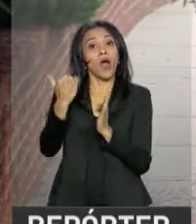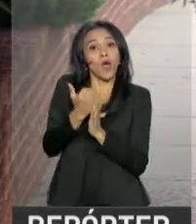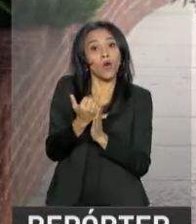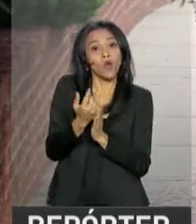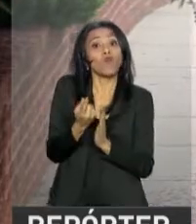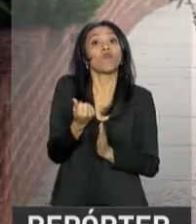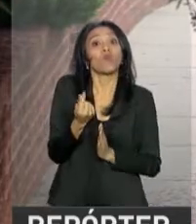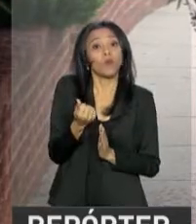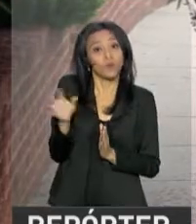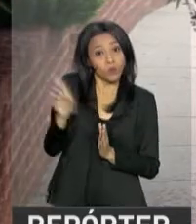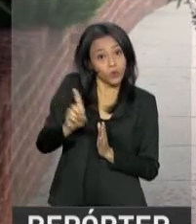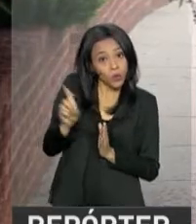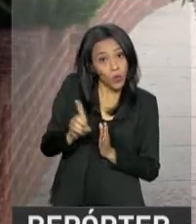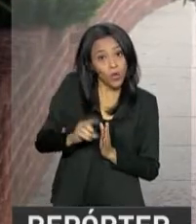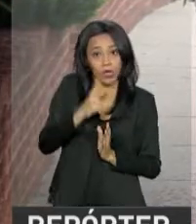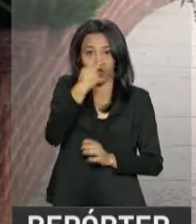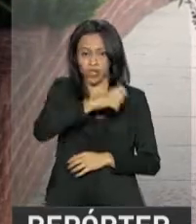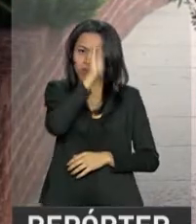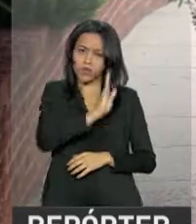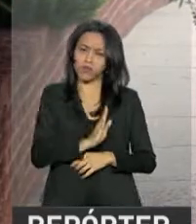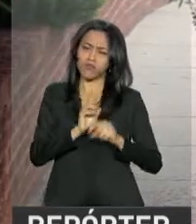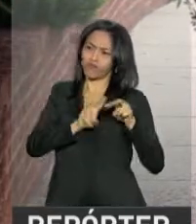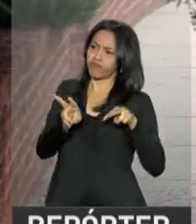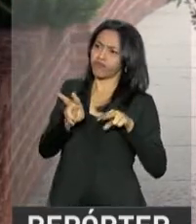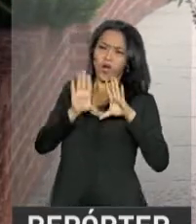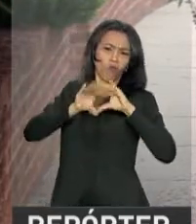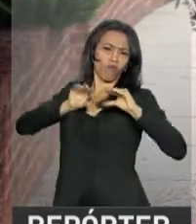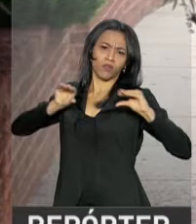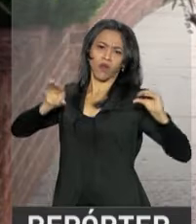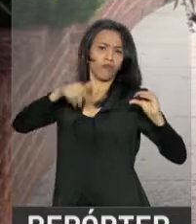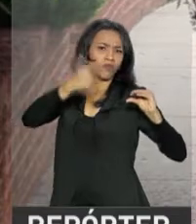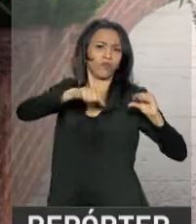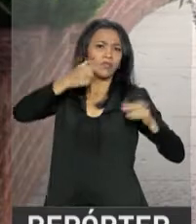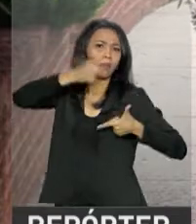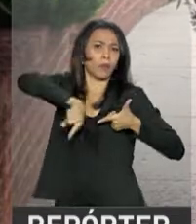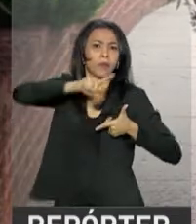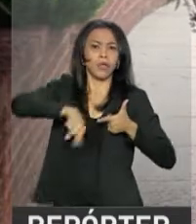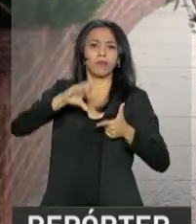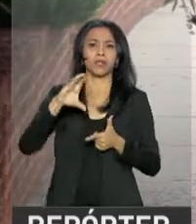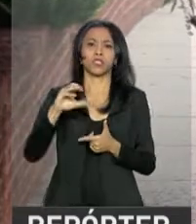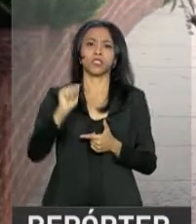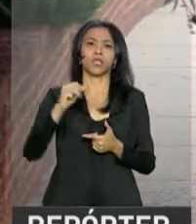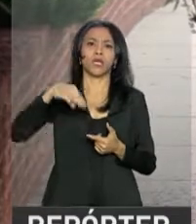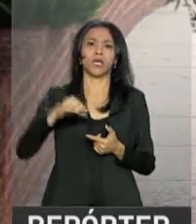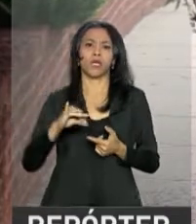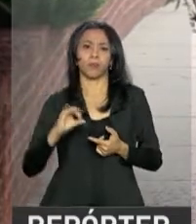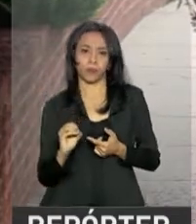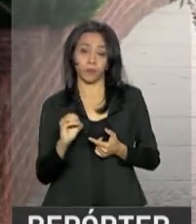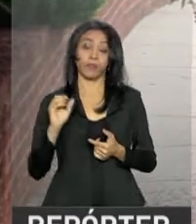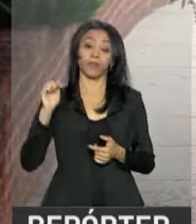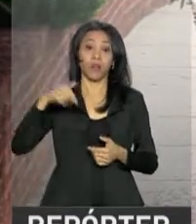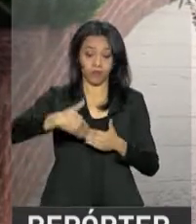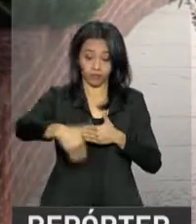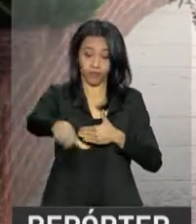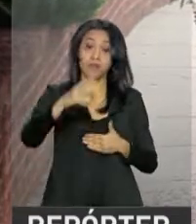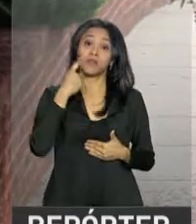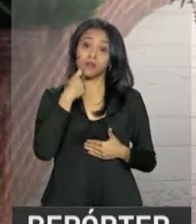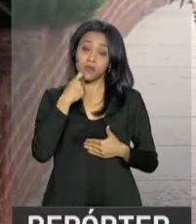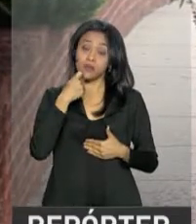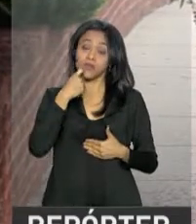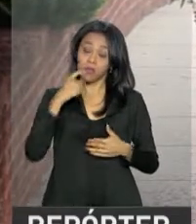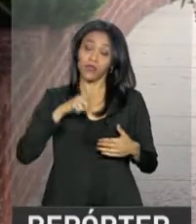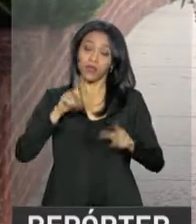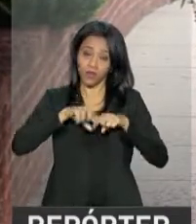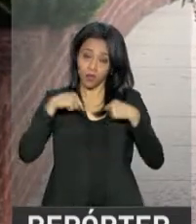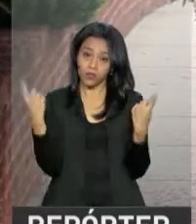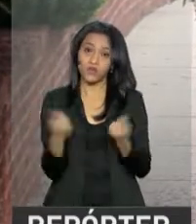posição externa do Brasil é confortável e que não há crise cambial. Nesta sexta-feira, o ministro se reúne em Nova York com